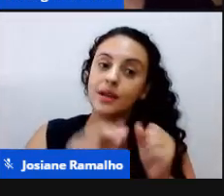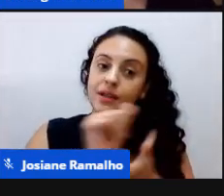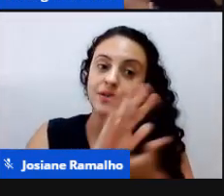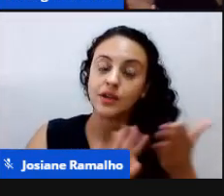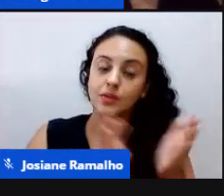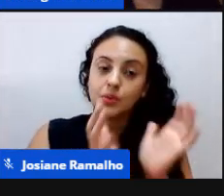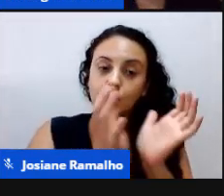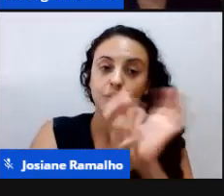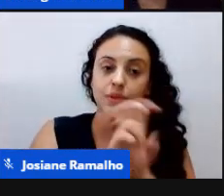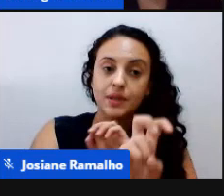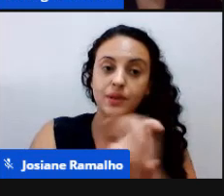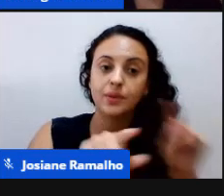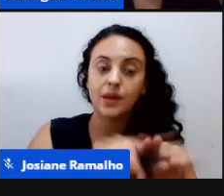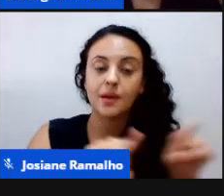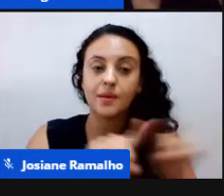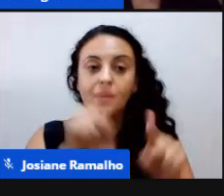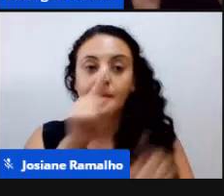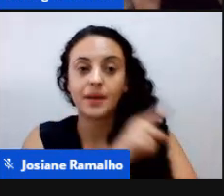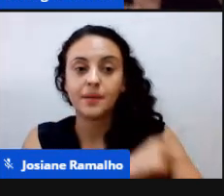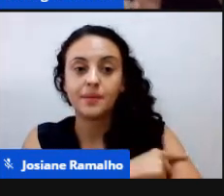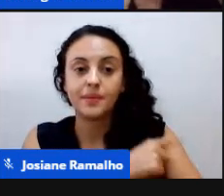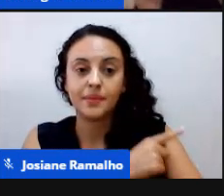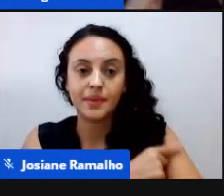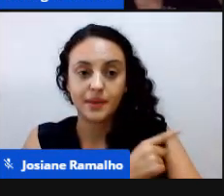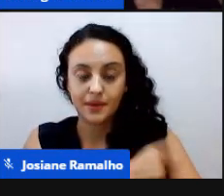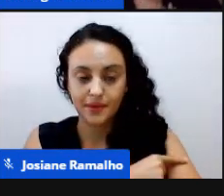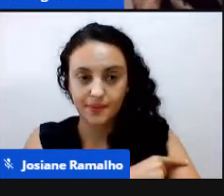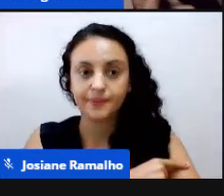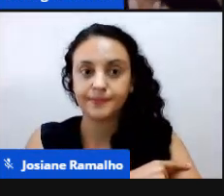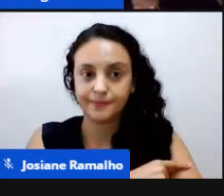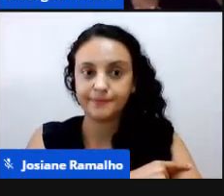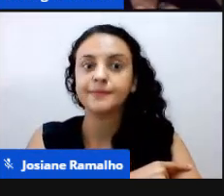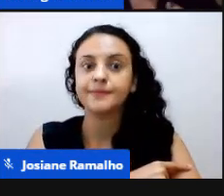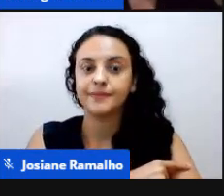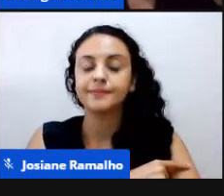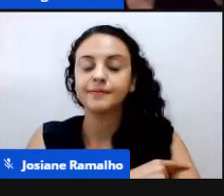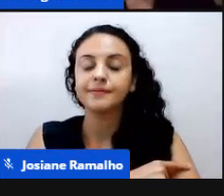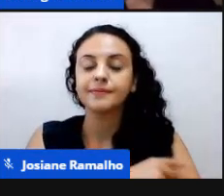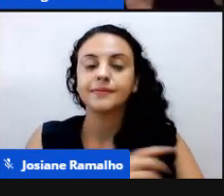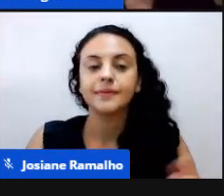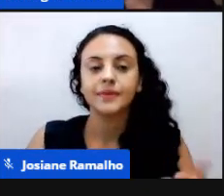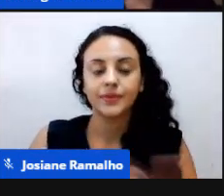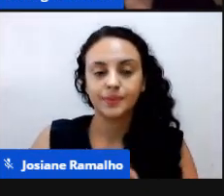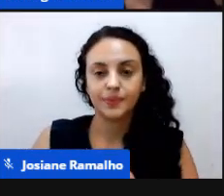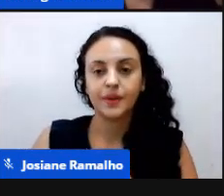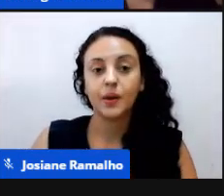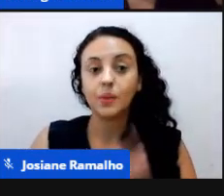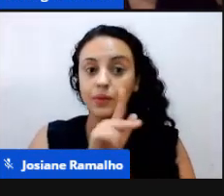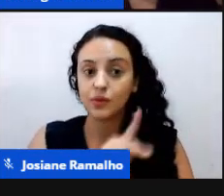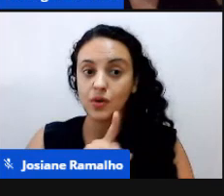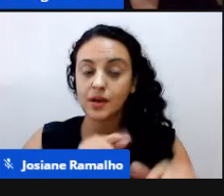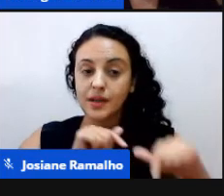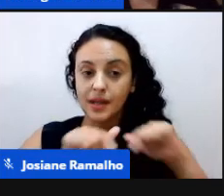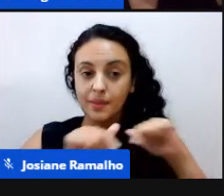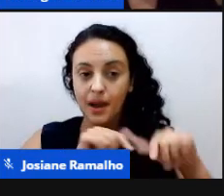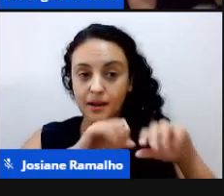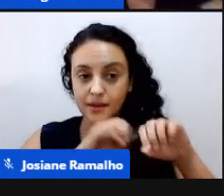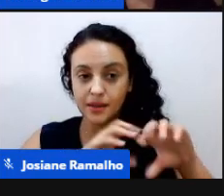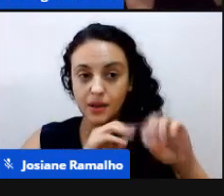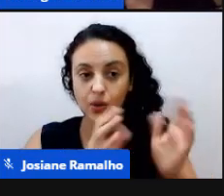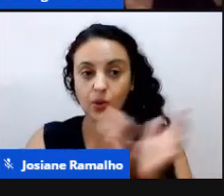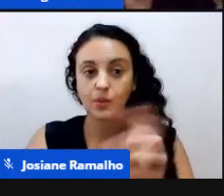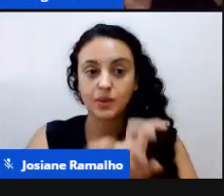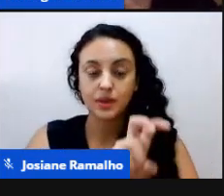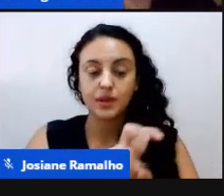ano. E você, professor, que dá aula, tanto no grupo 5 como no primeiro ano, você pode estar colocando